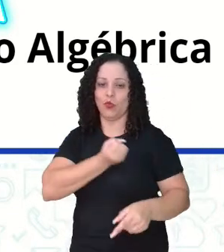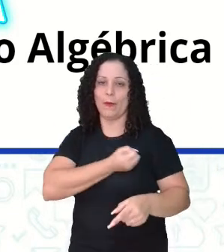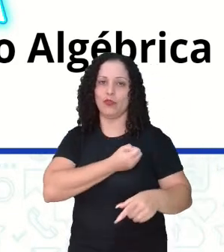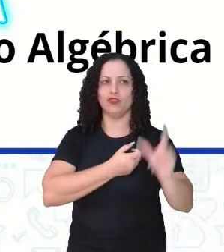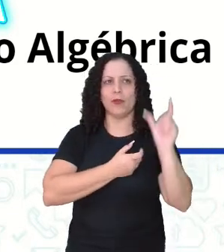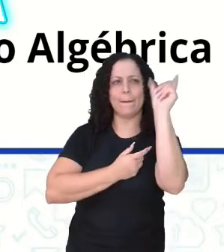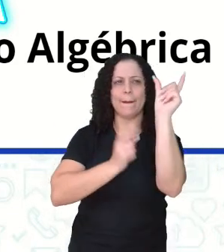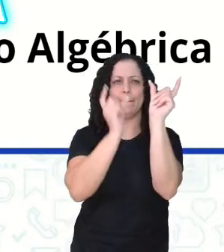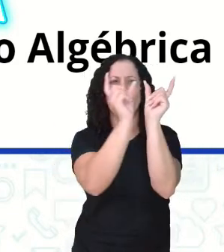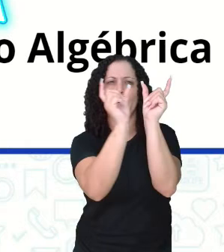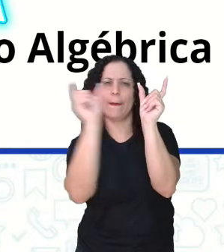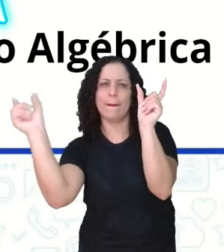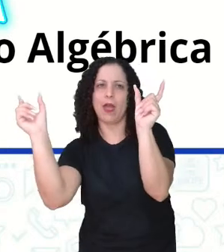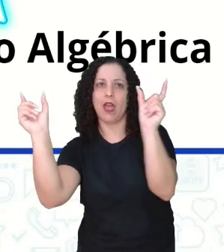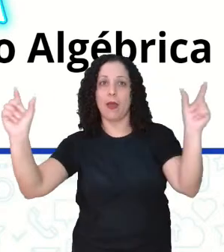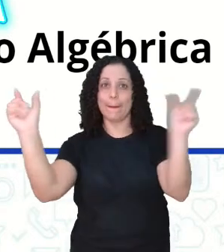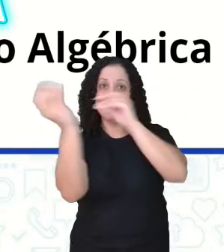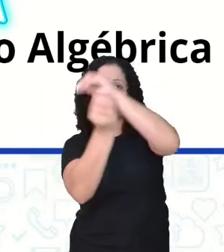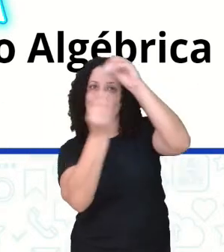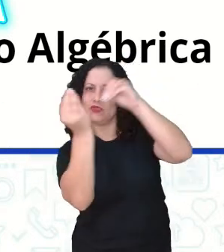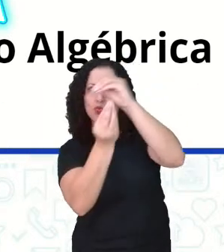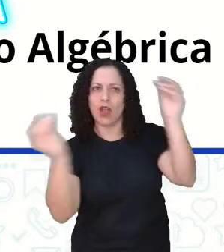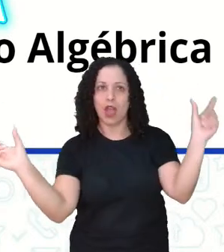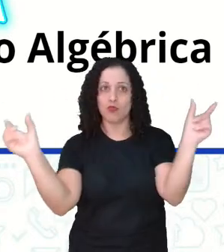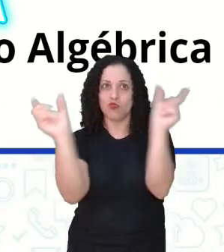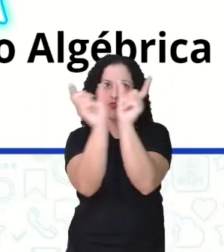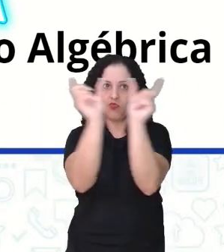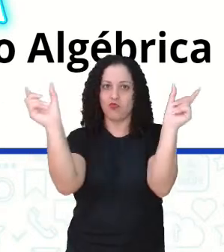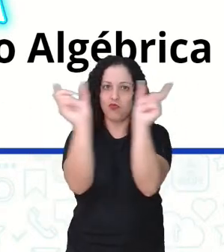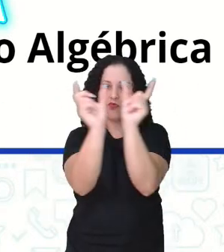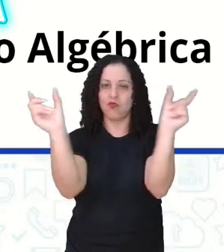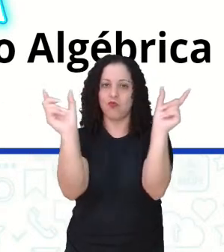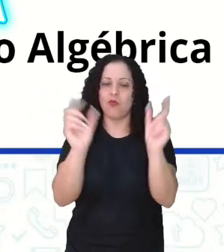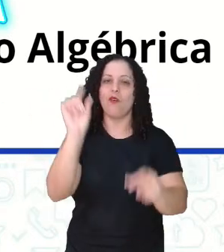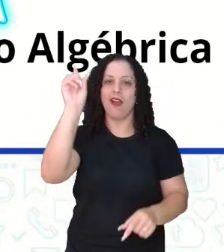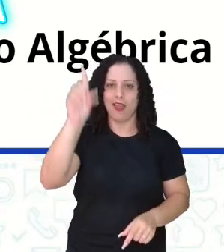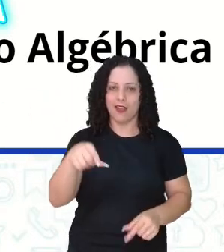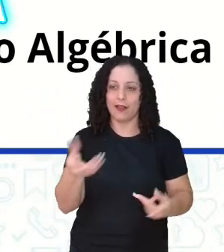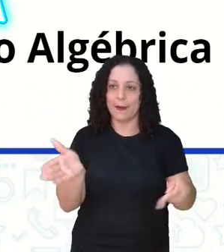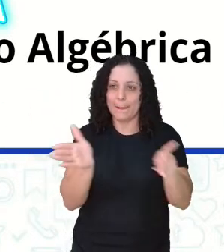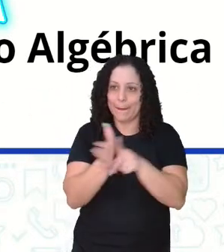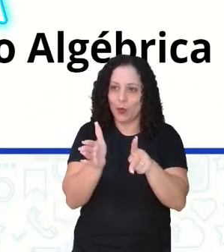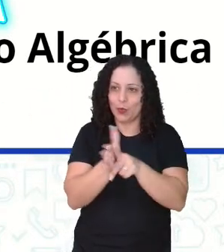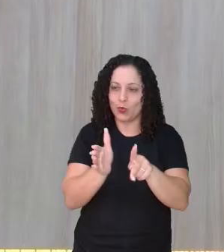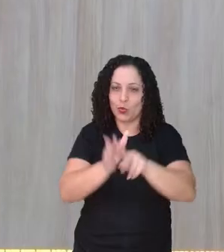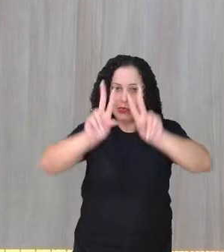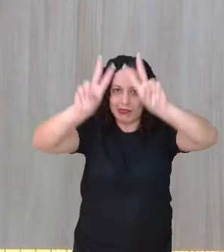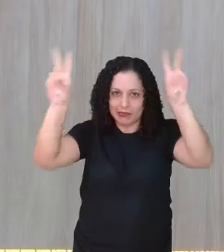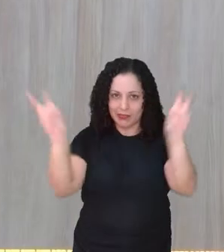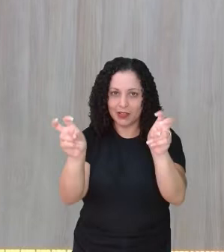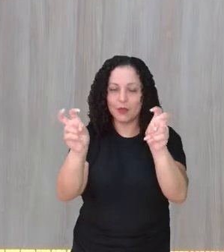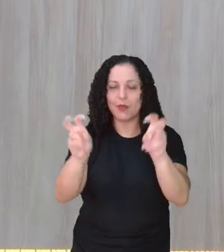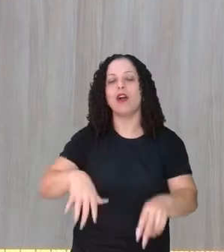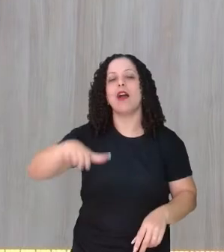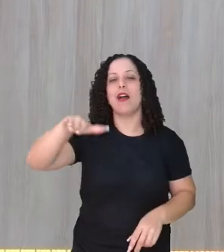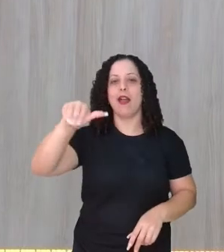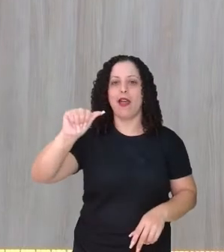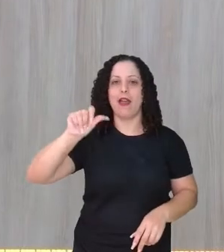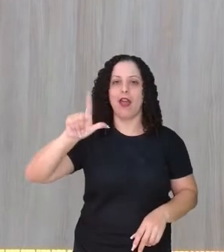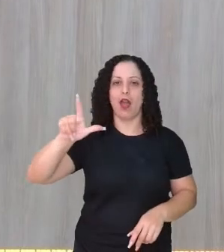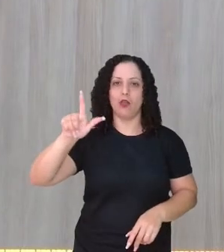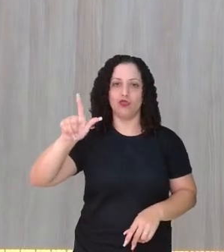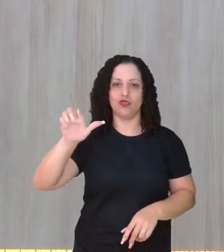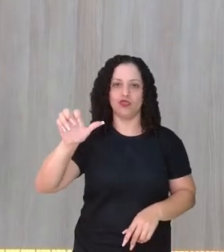você encontrar uma expressão que é composta por letras e números, ou somente letras,